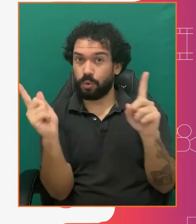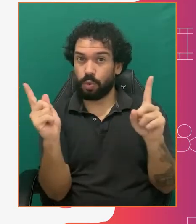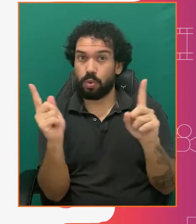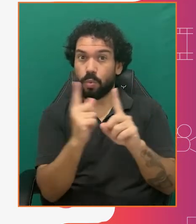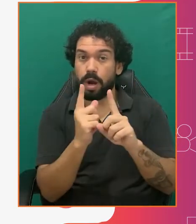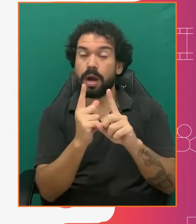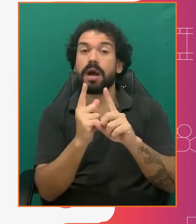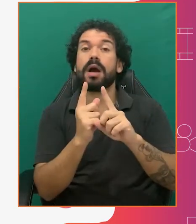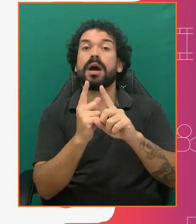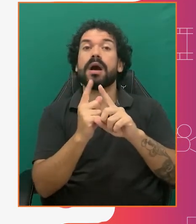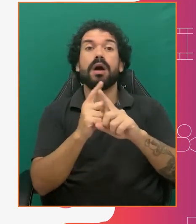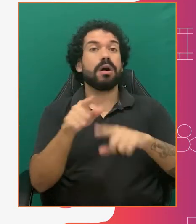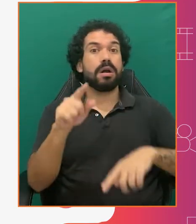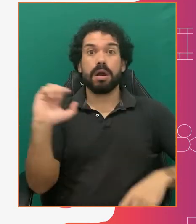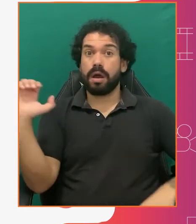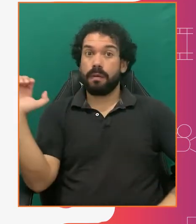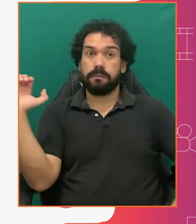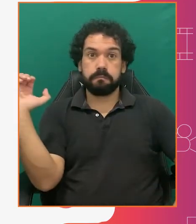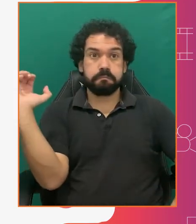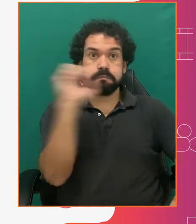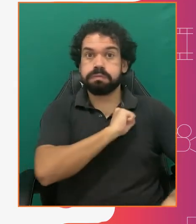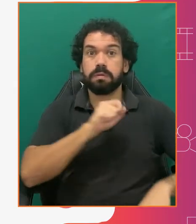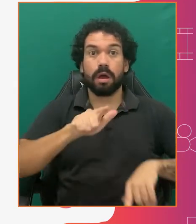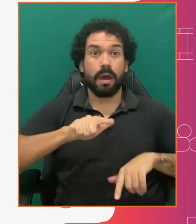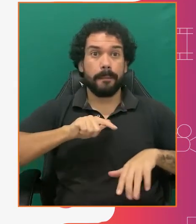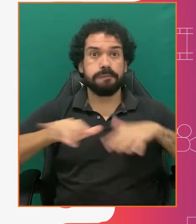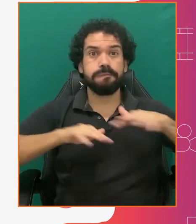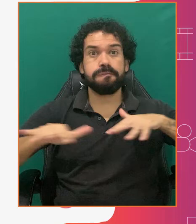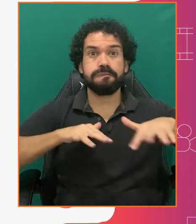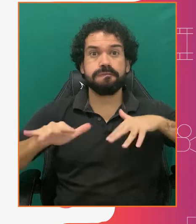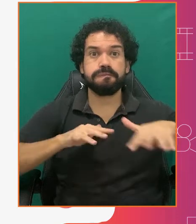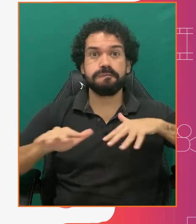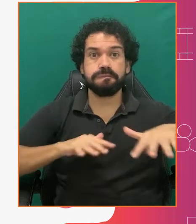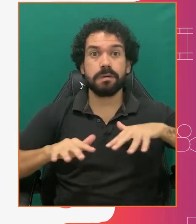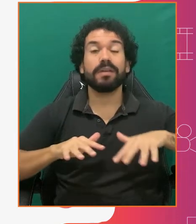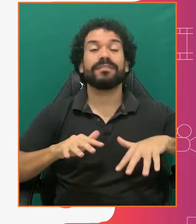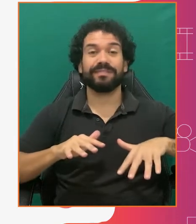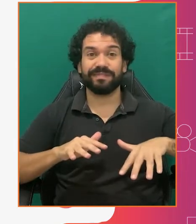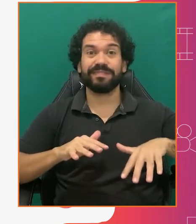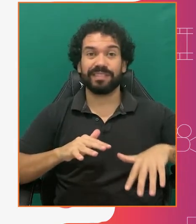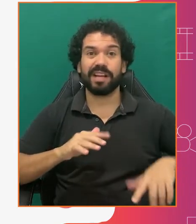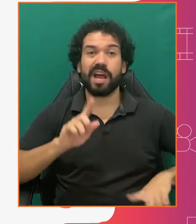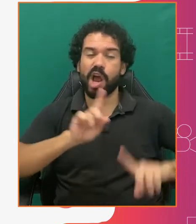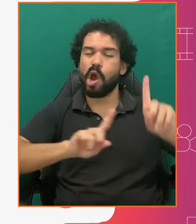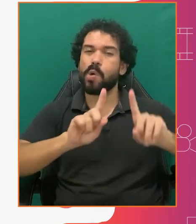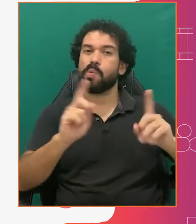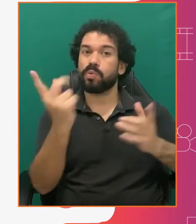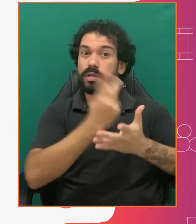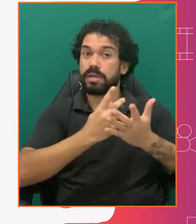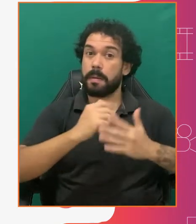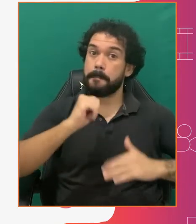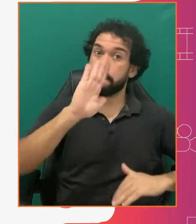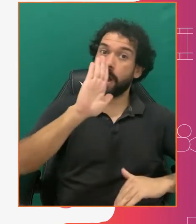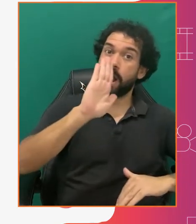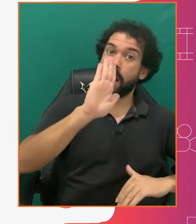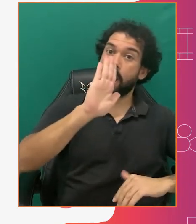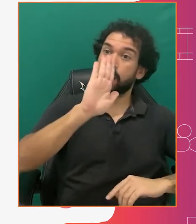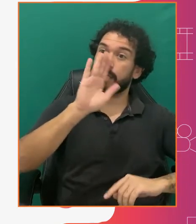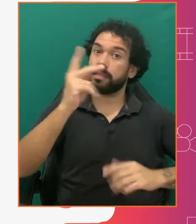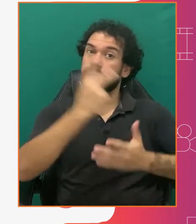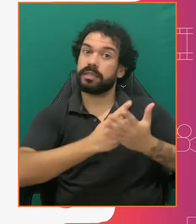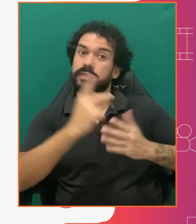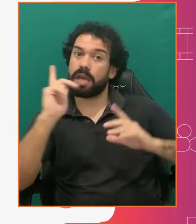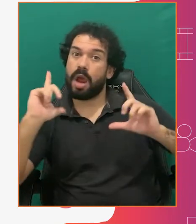de tempo, mais rápido vai ser esse movimento. Alguns desenhos a mais ou a